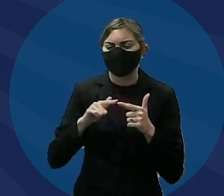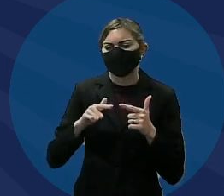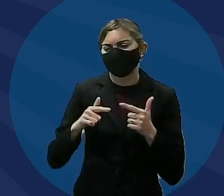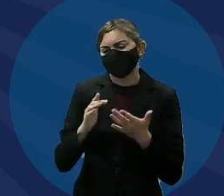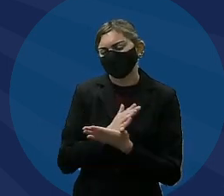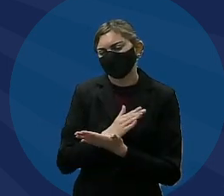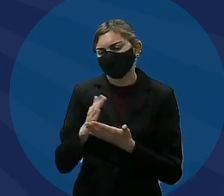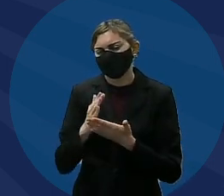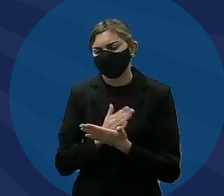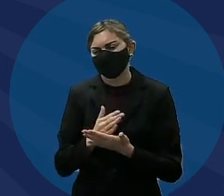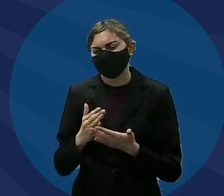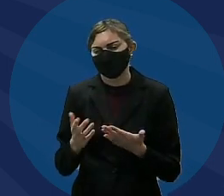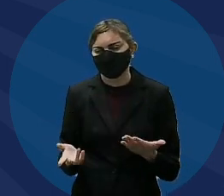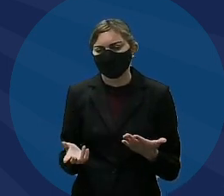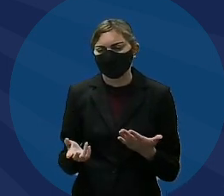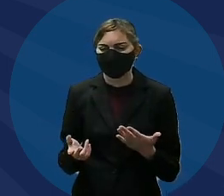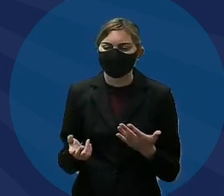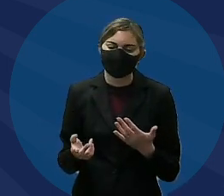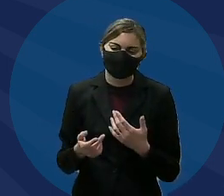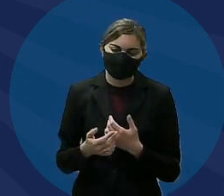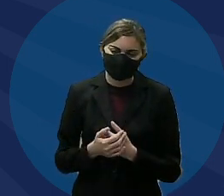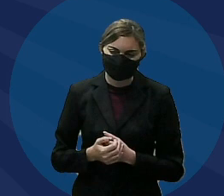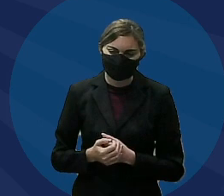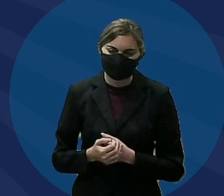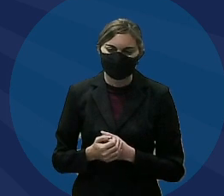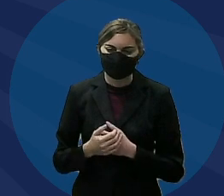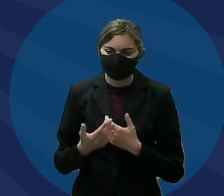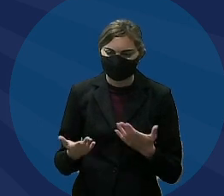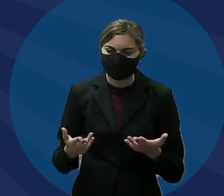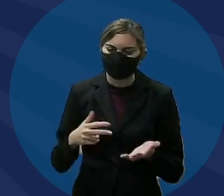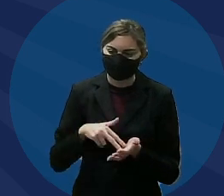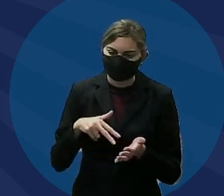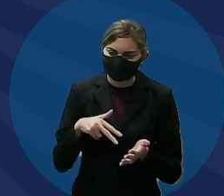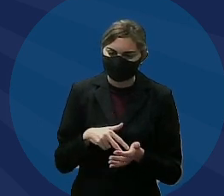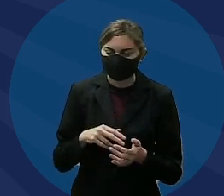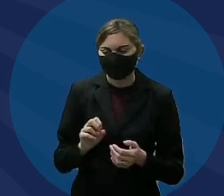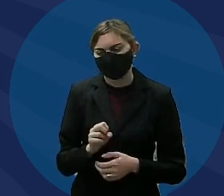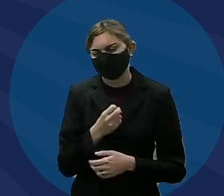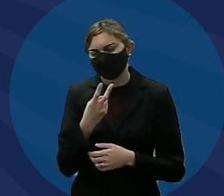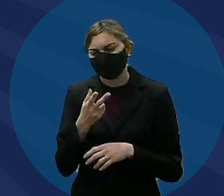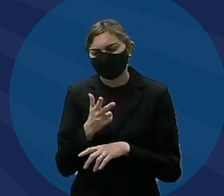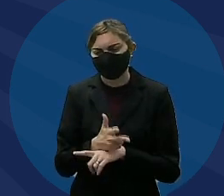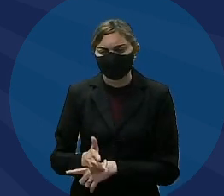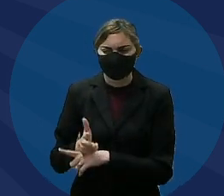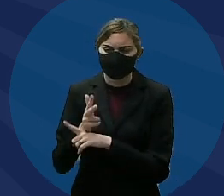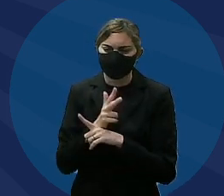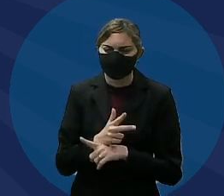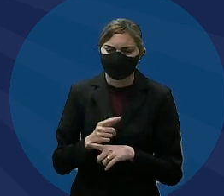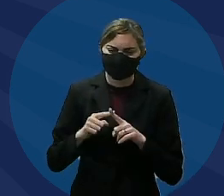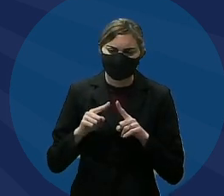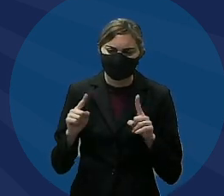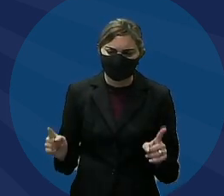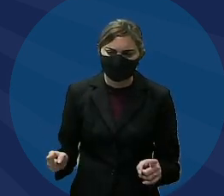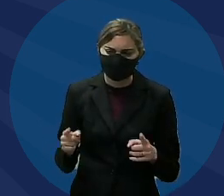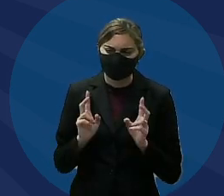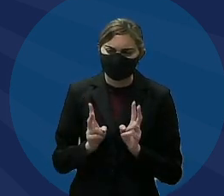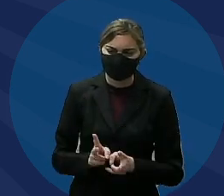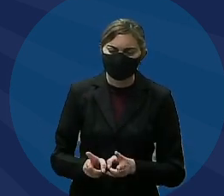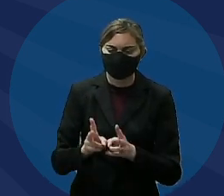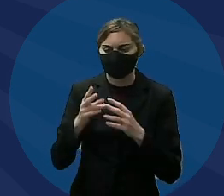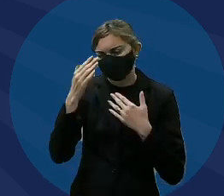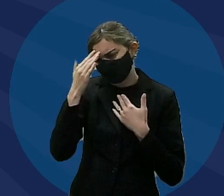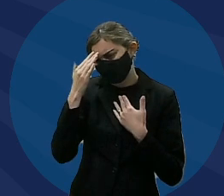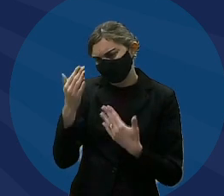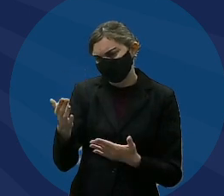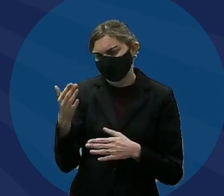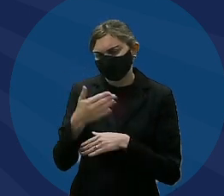Tomara. cyberespaços, né? Seja presencialmente ou virtualmente, mas seja como for, a nossa gratidão pela